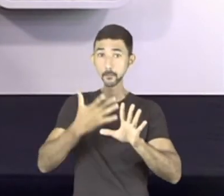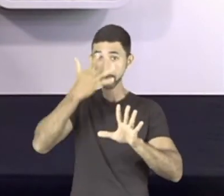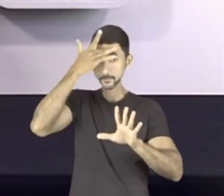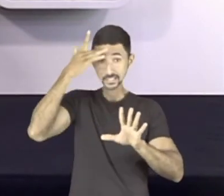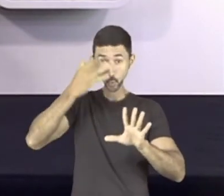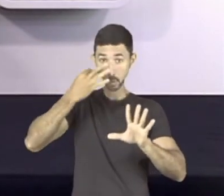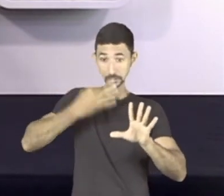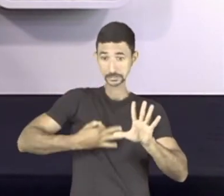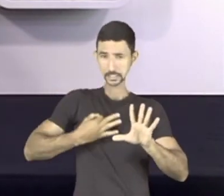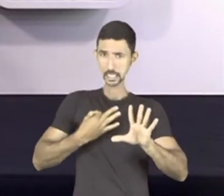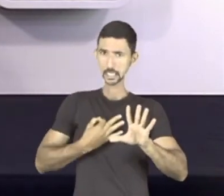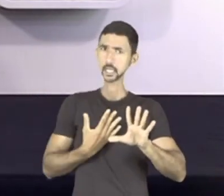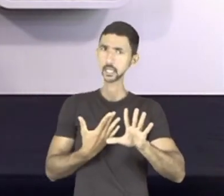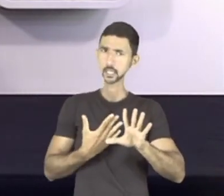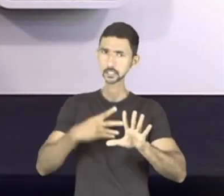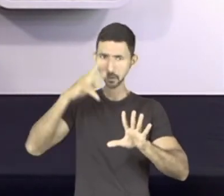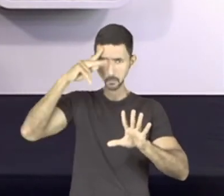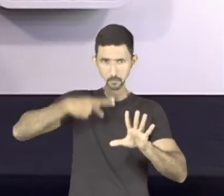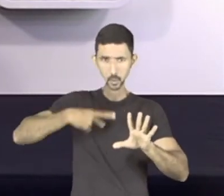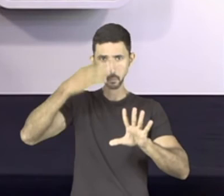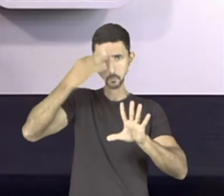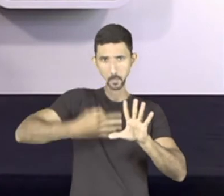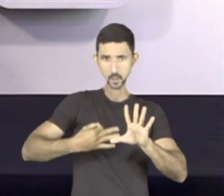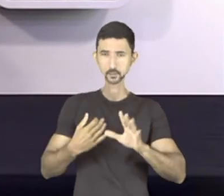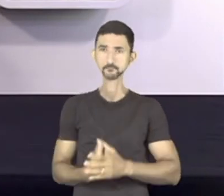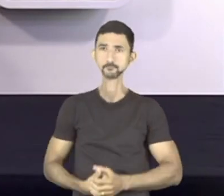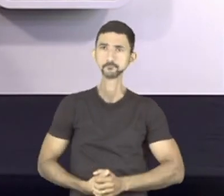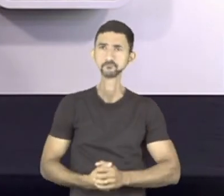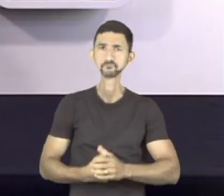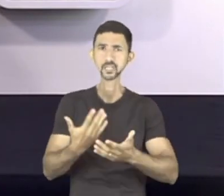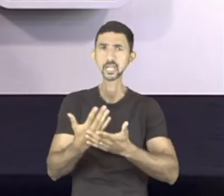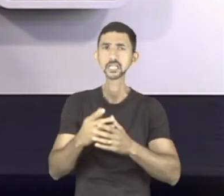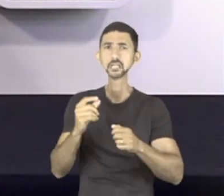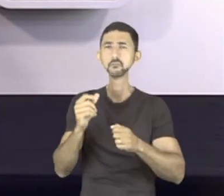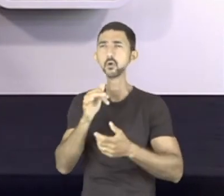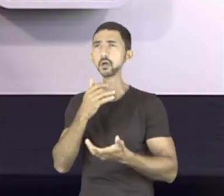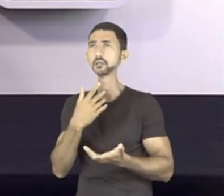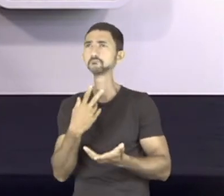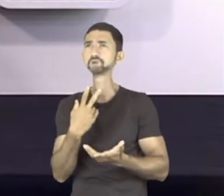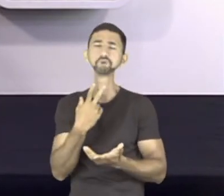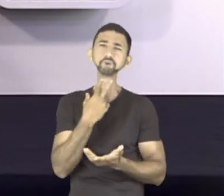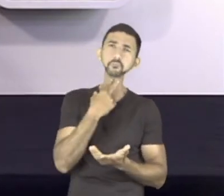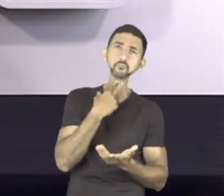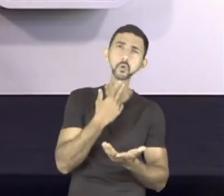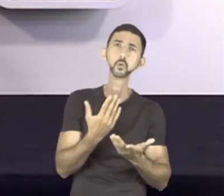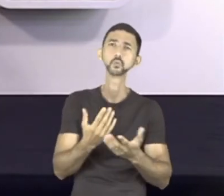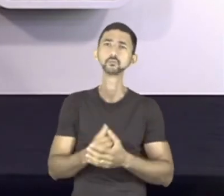pessoa íntegra, um ser humano íntegro, não praticar